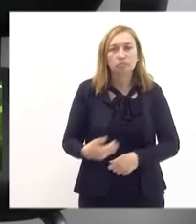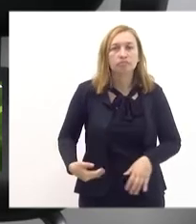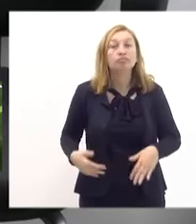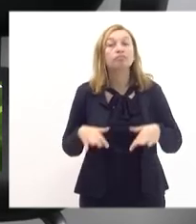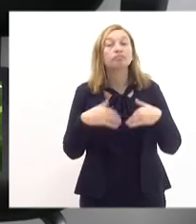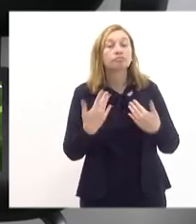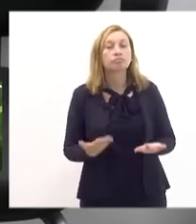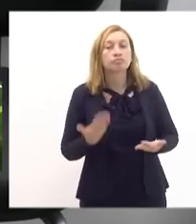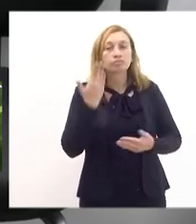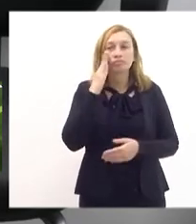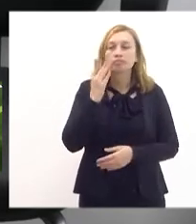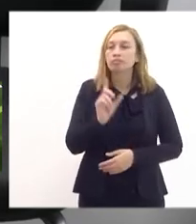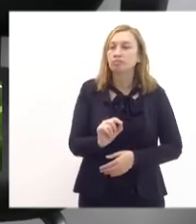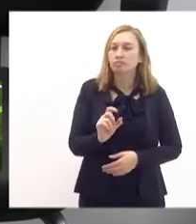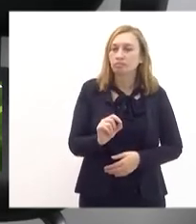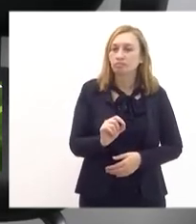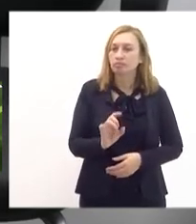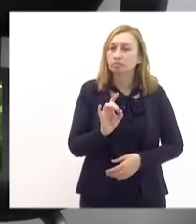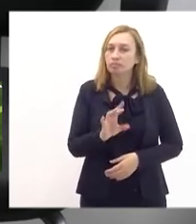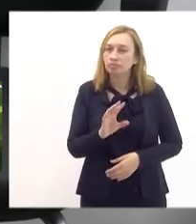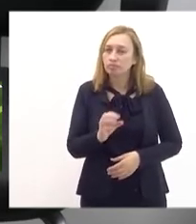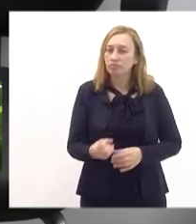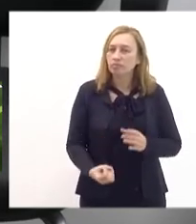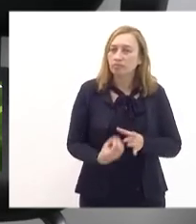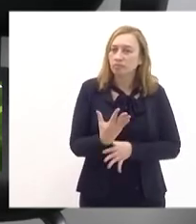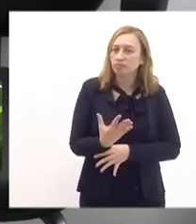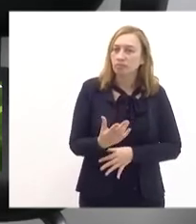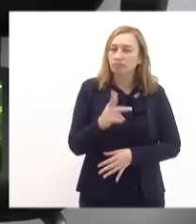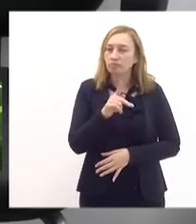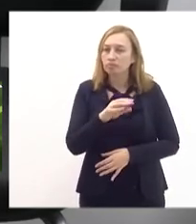a gente entende que só a instauração do PAR talvez